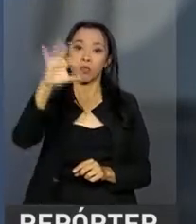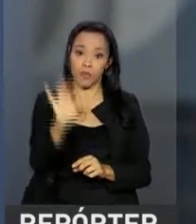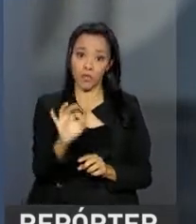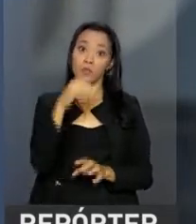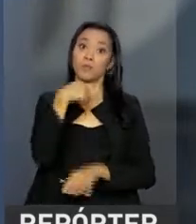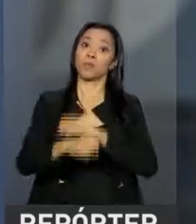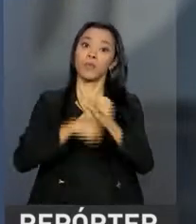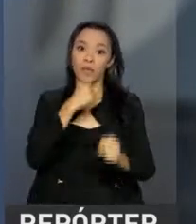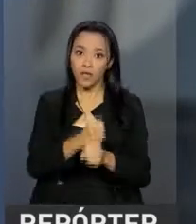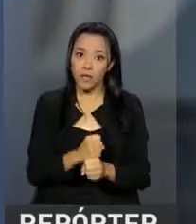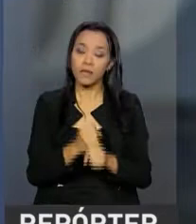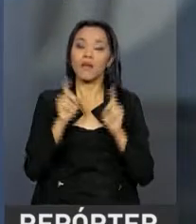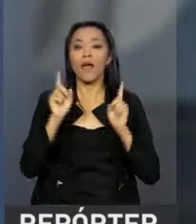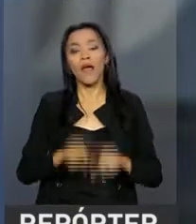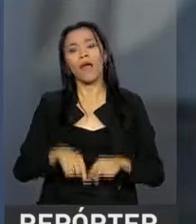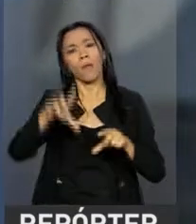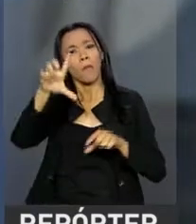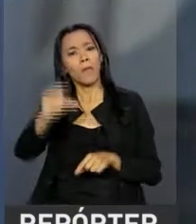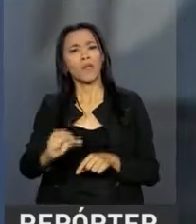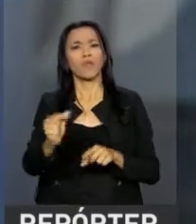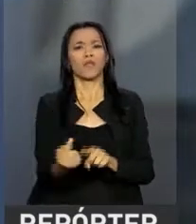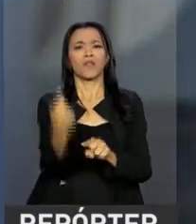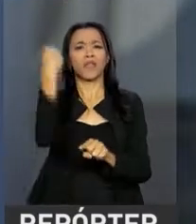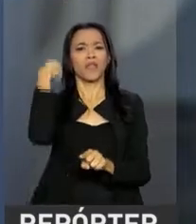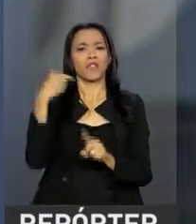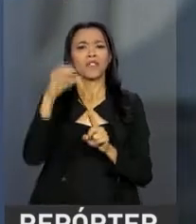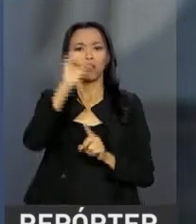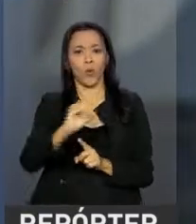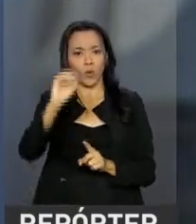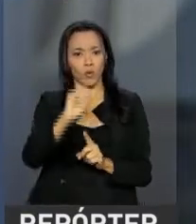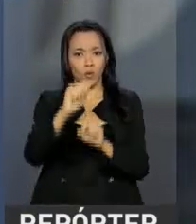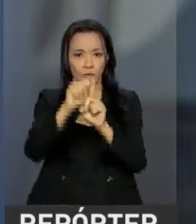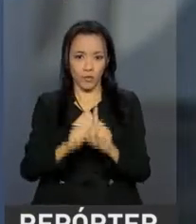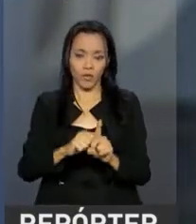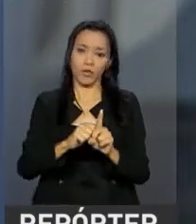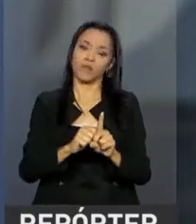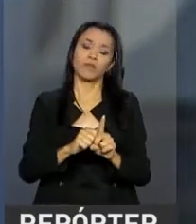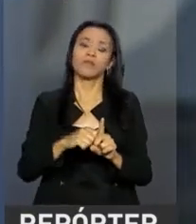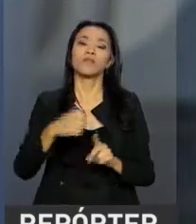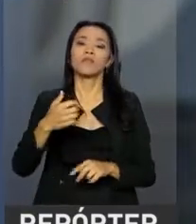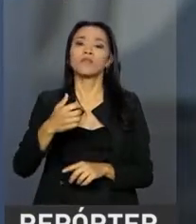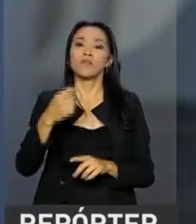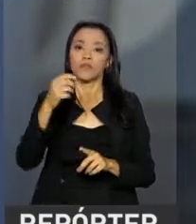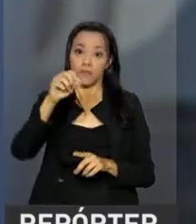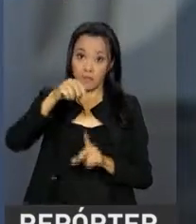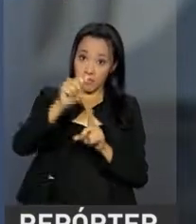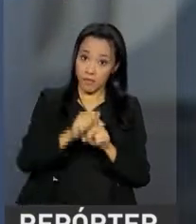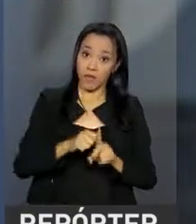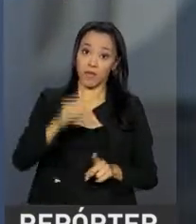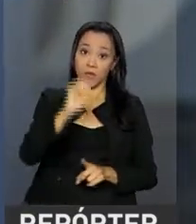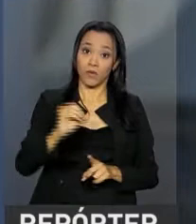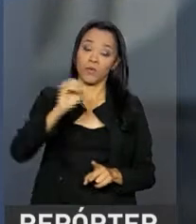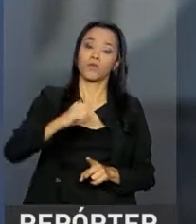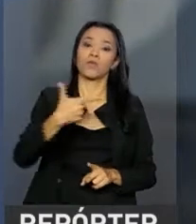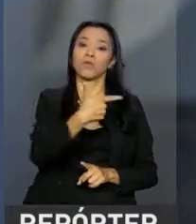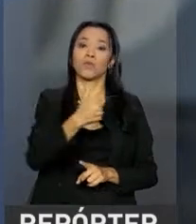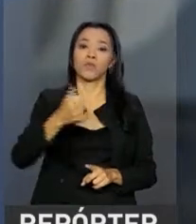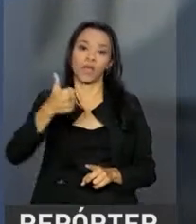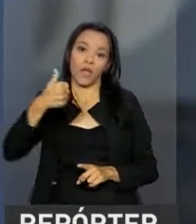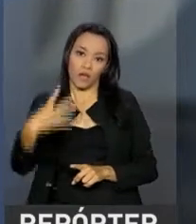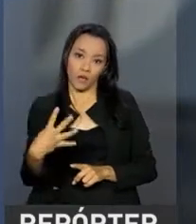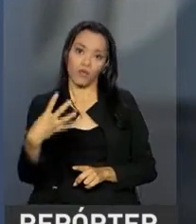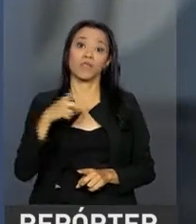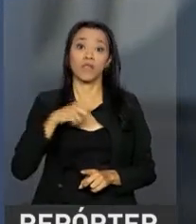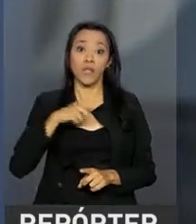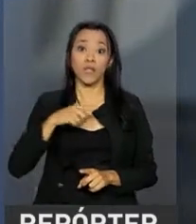ano o menor desde outubro de 2014 segundo o porta voz alexandre para hora existe um consenso